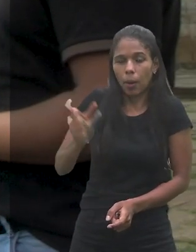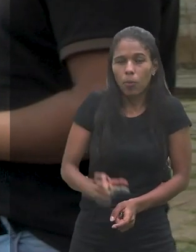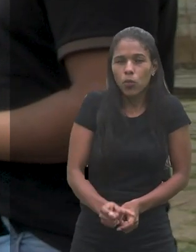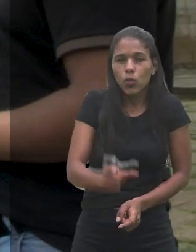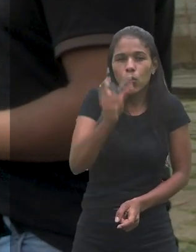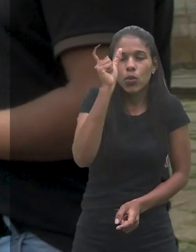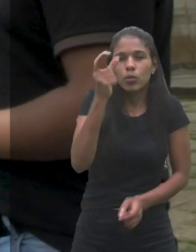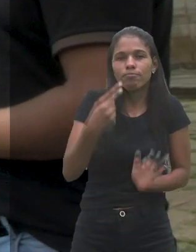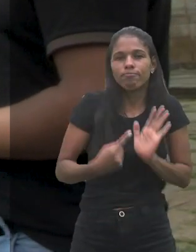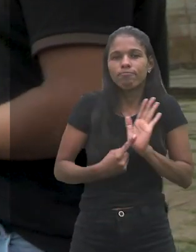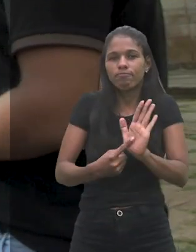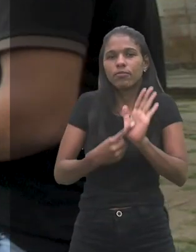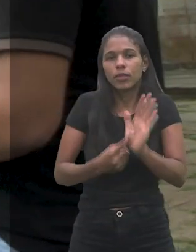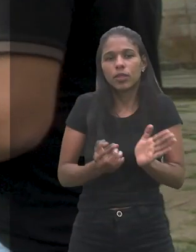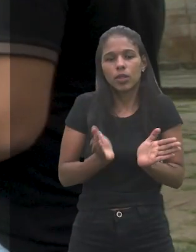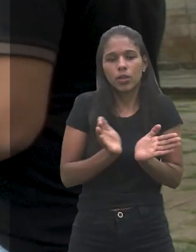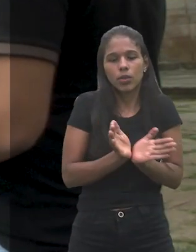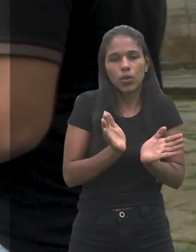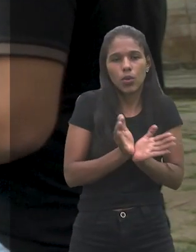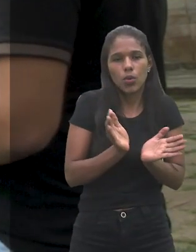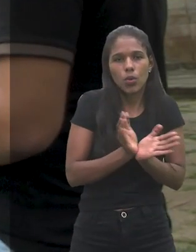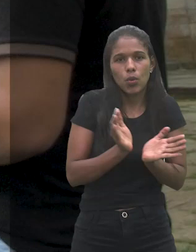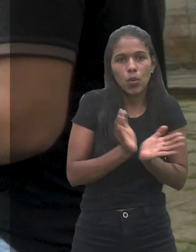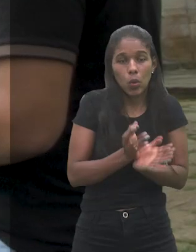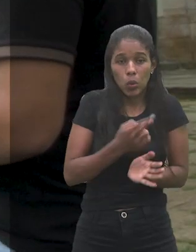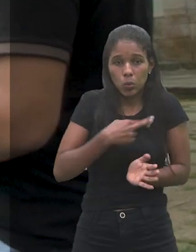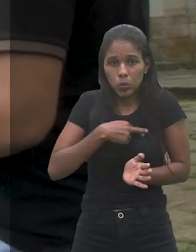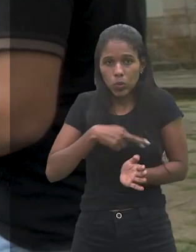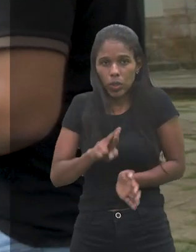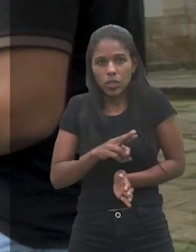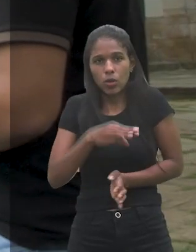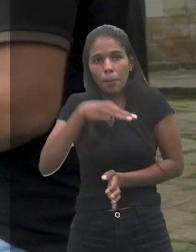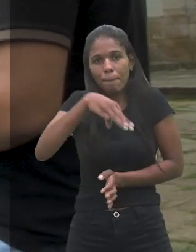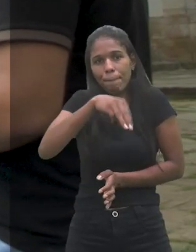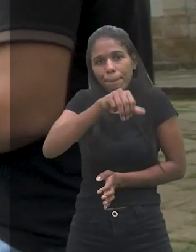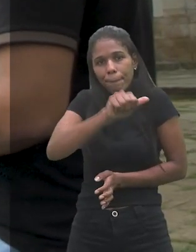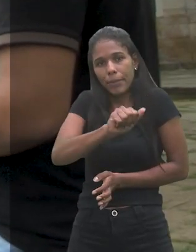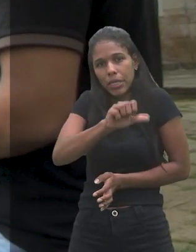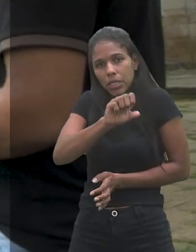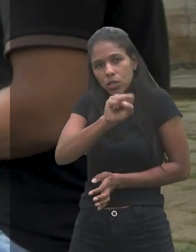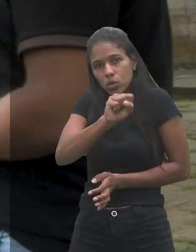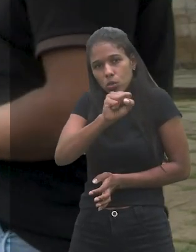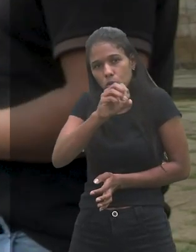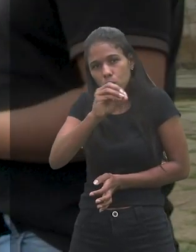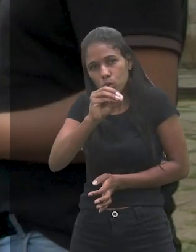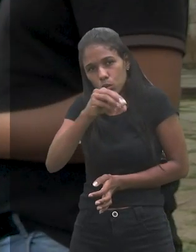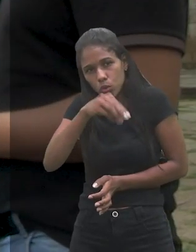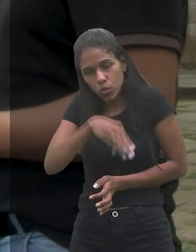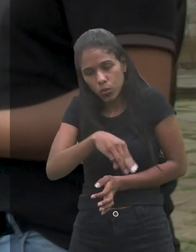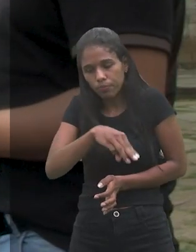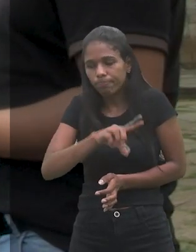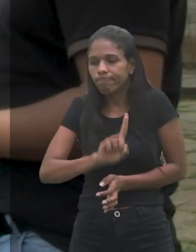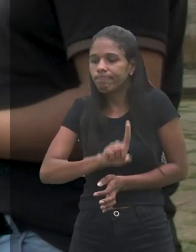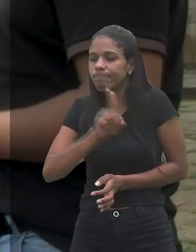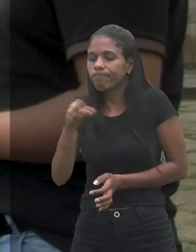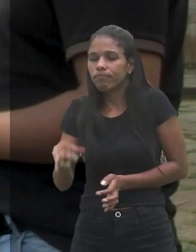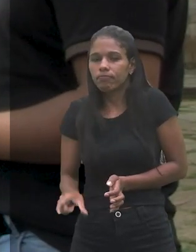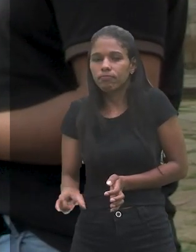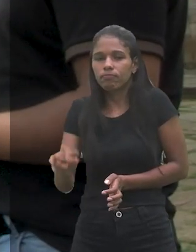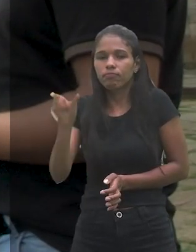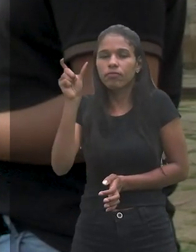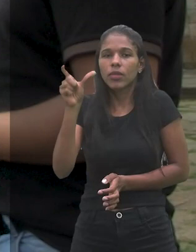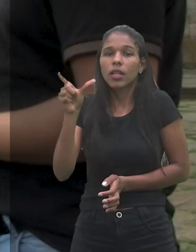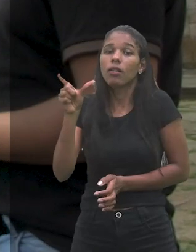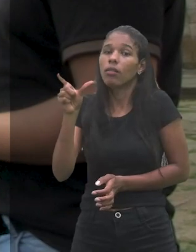é 6 pilares. Ele teve que manter 2 na frente para recuar a torre para trás. Existe também